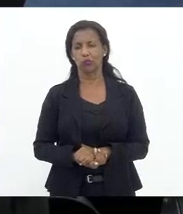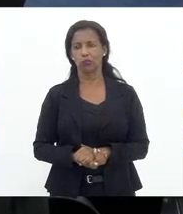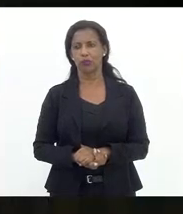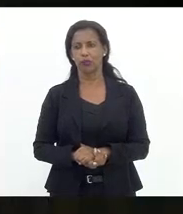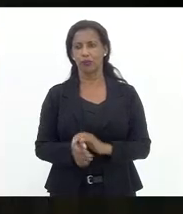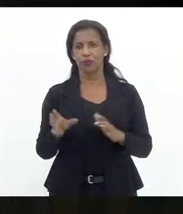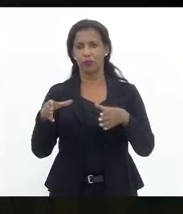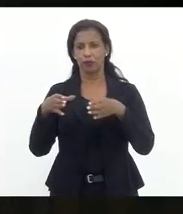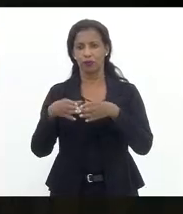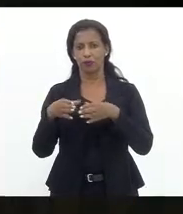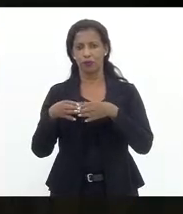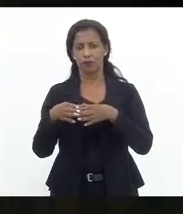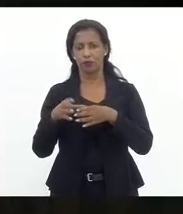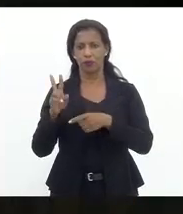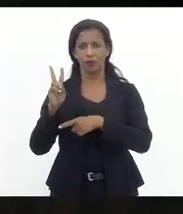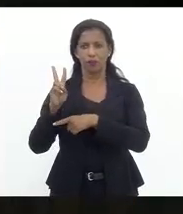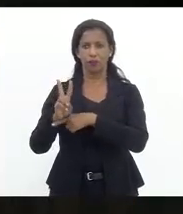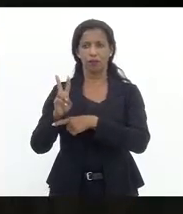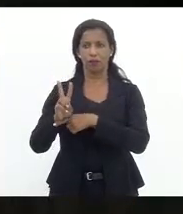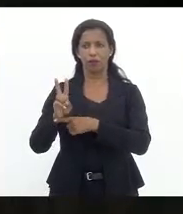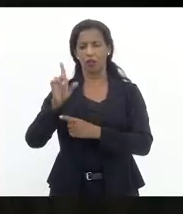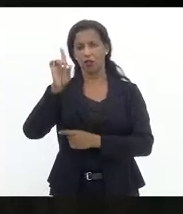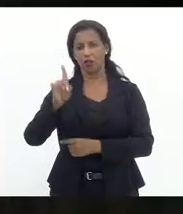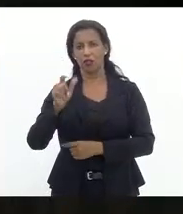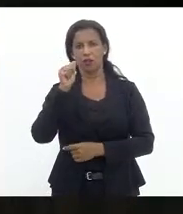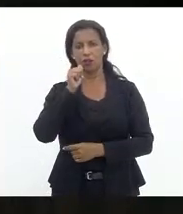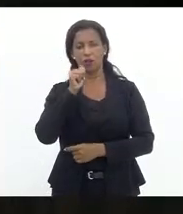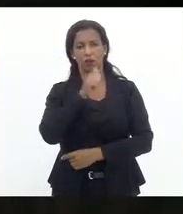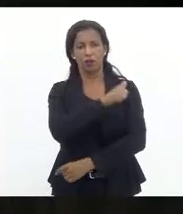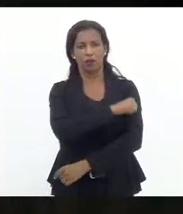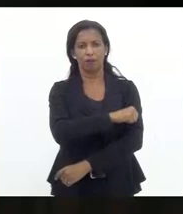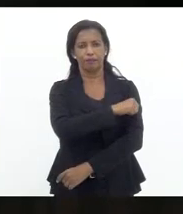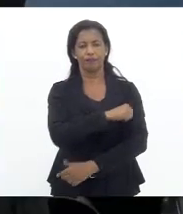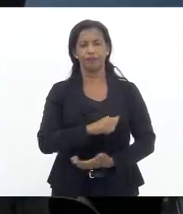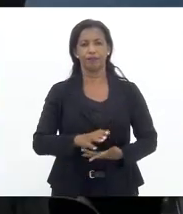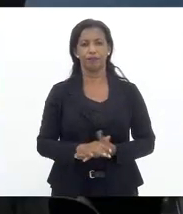Pela Comissão de Defesa dos Direitos da Mulher, deputada enfermeira Rejane.